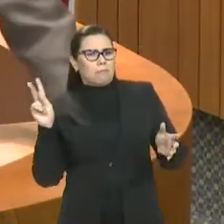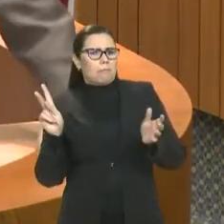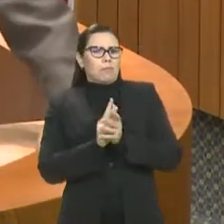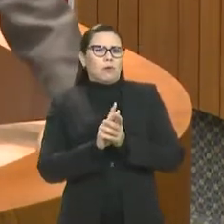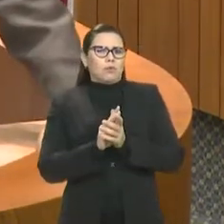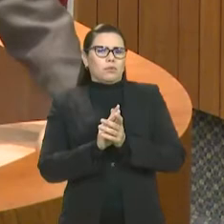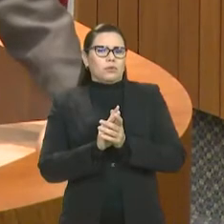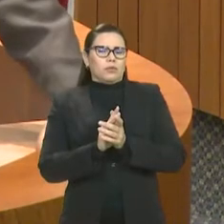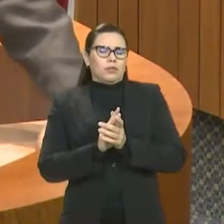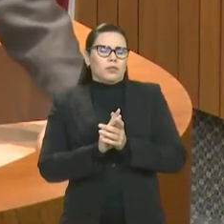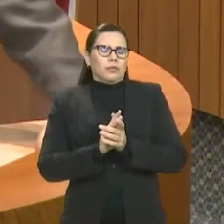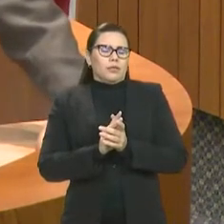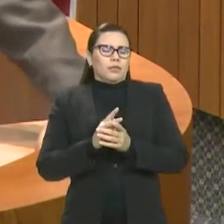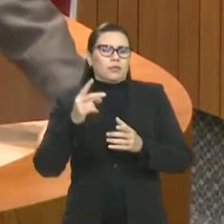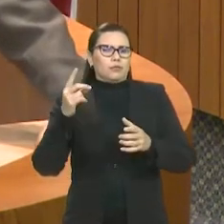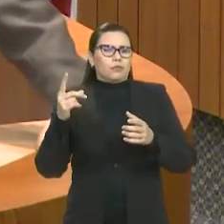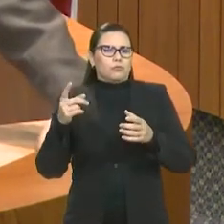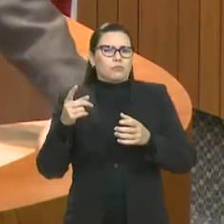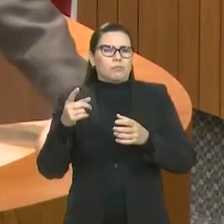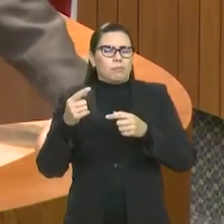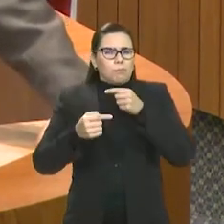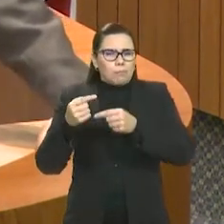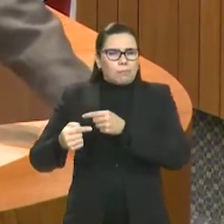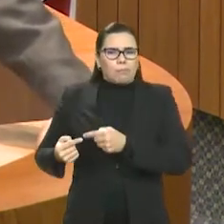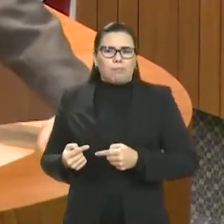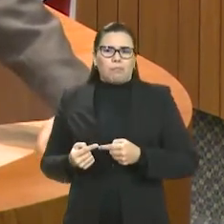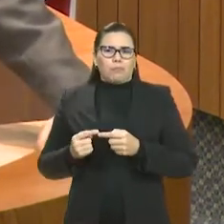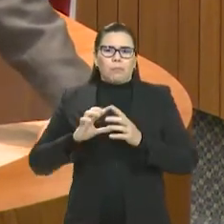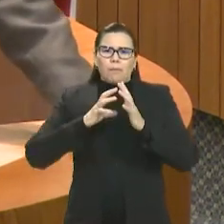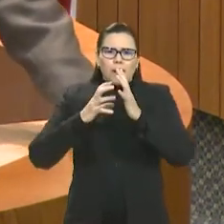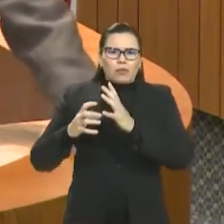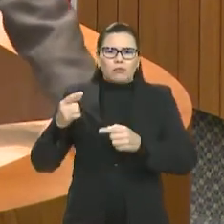agora na gestão do governador Brandão. Eu faço questão...